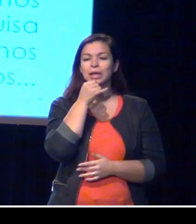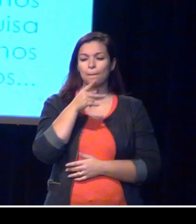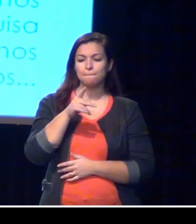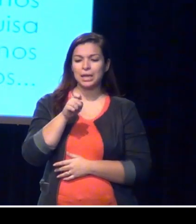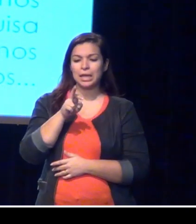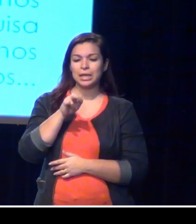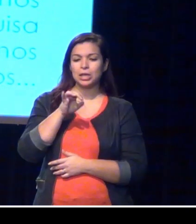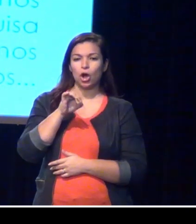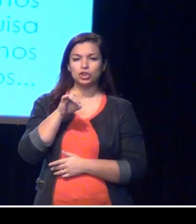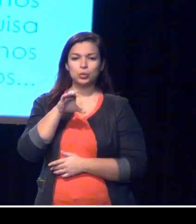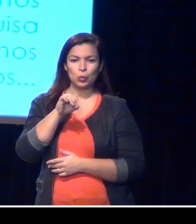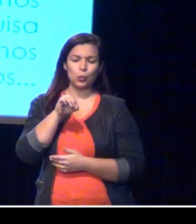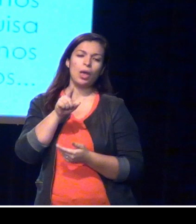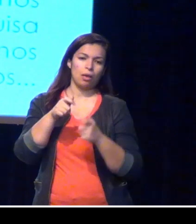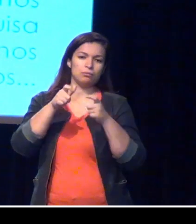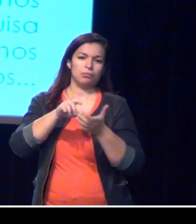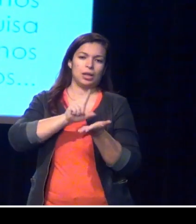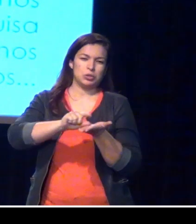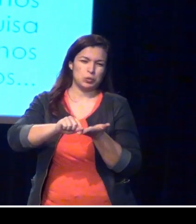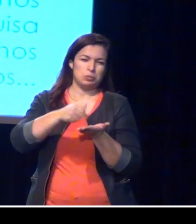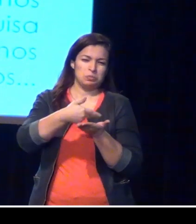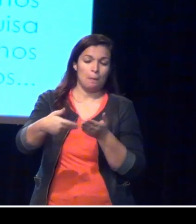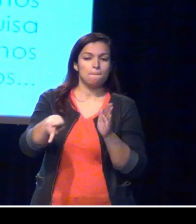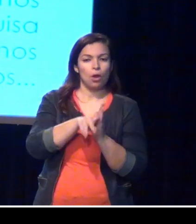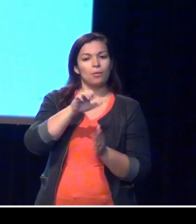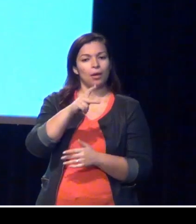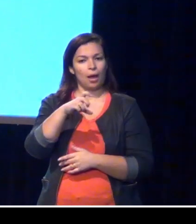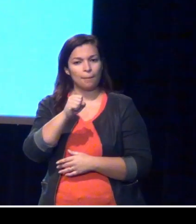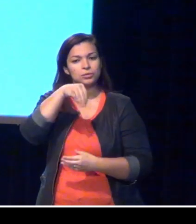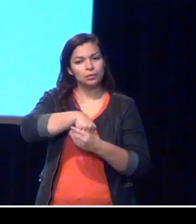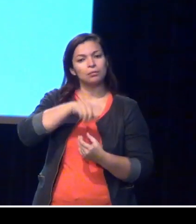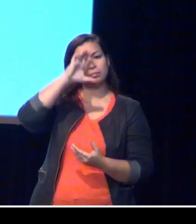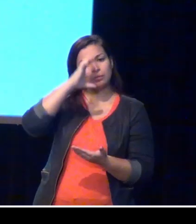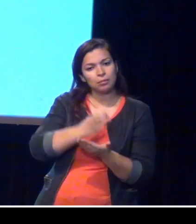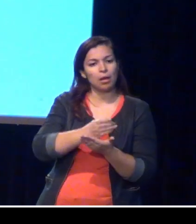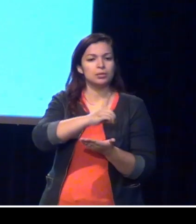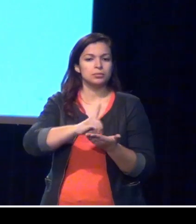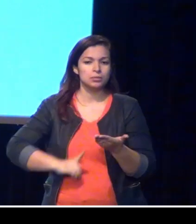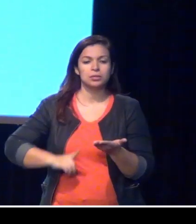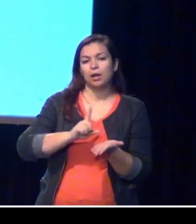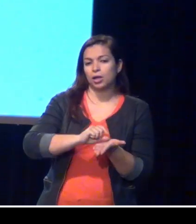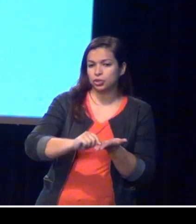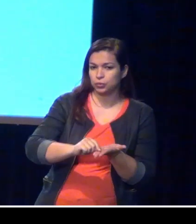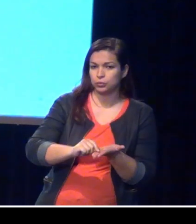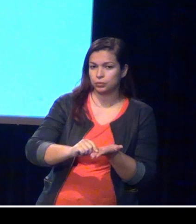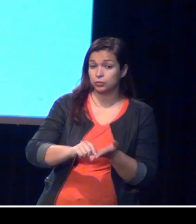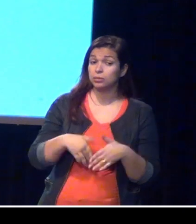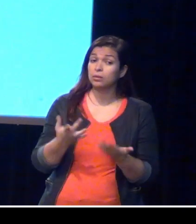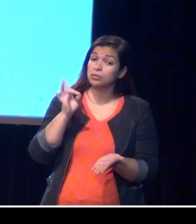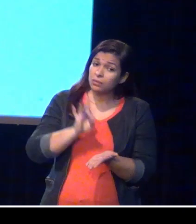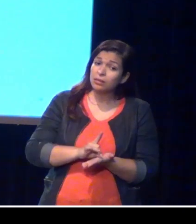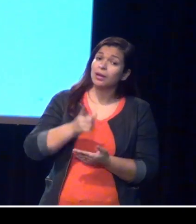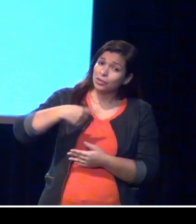e das teses e dos artigos. Então, nós realmente somos